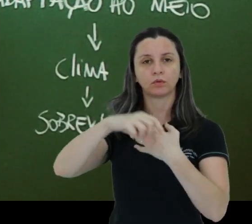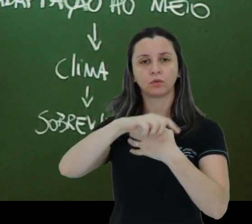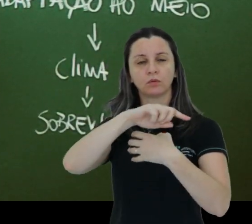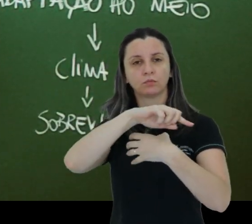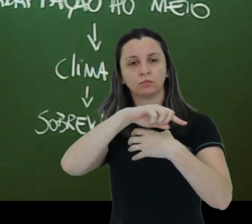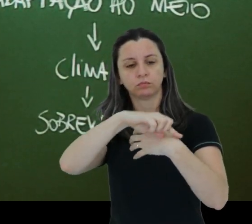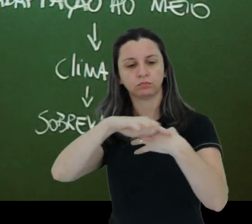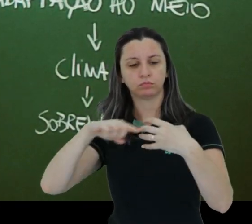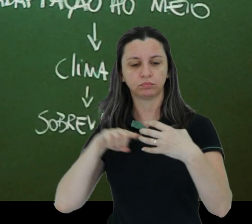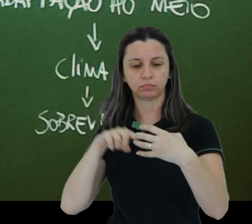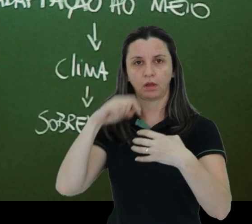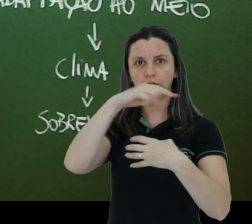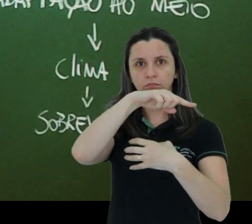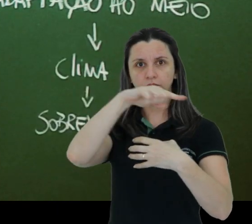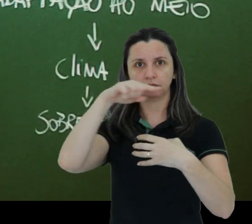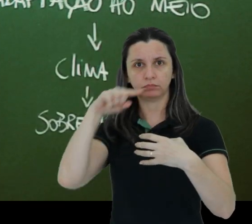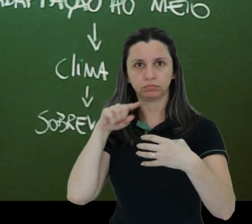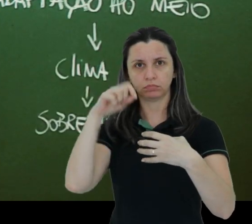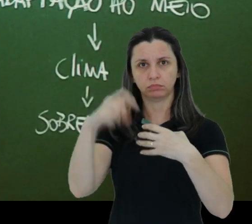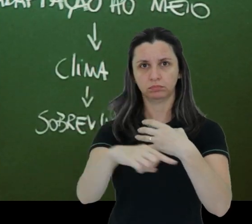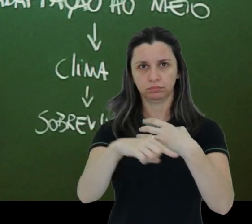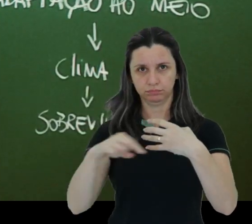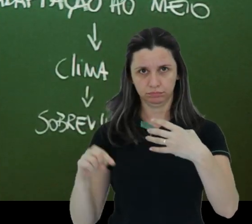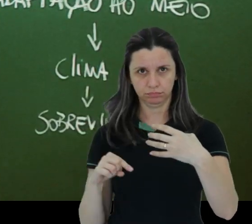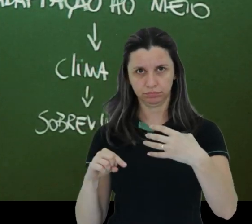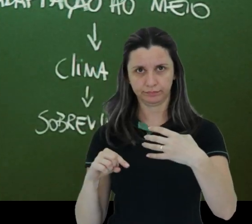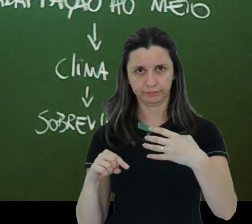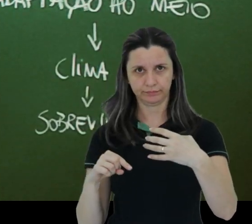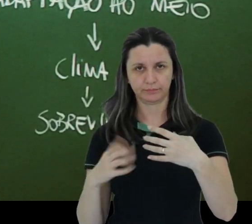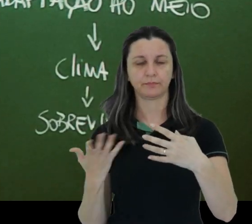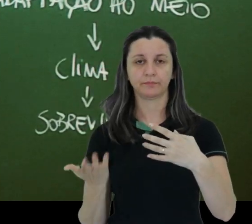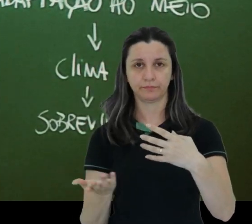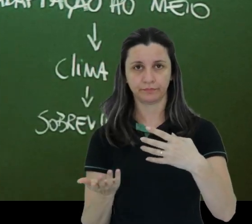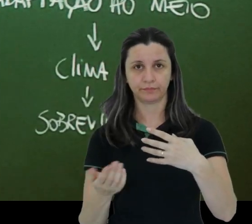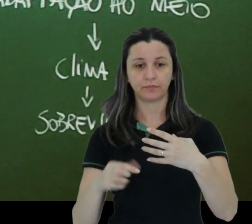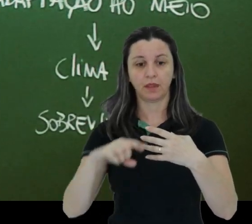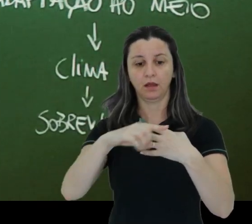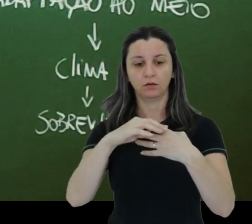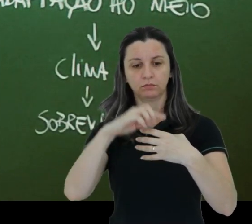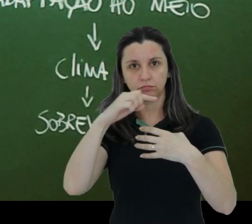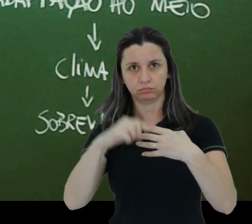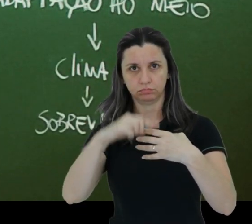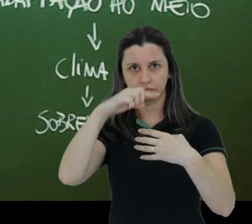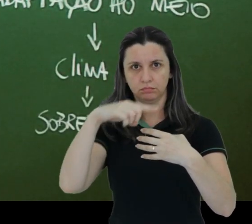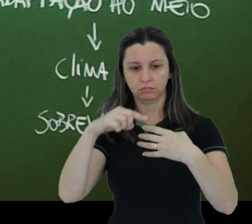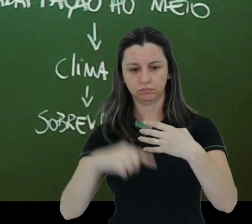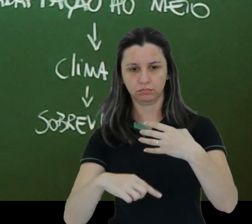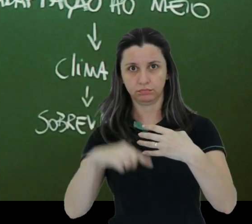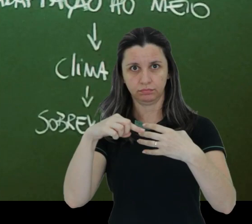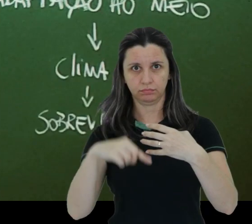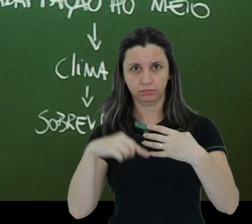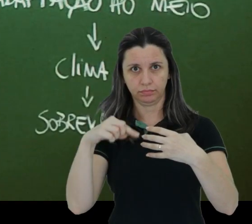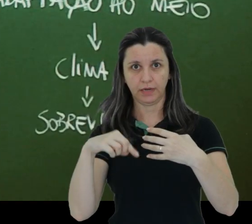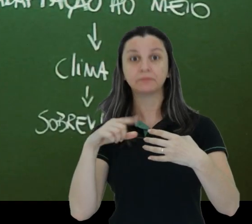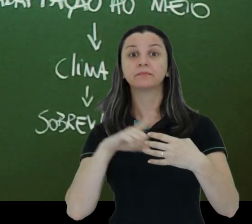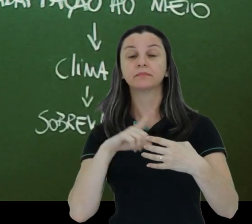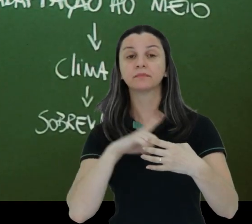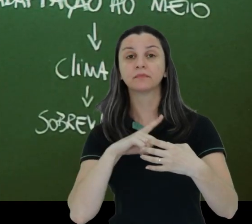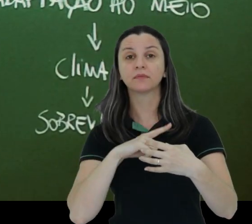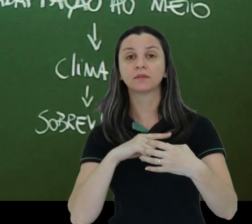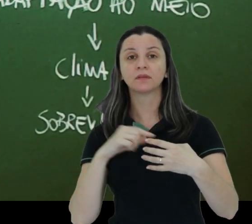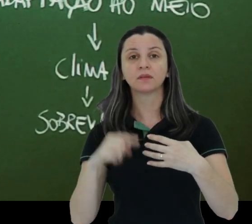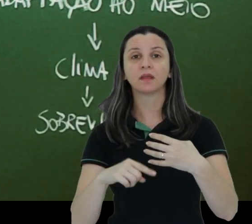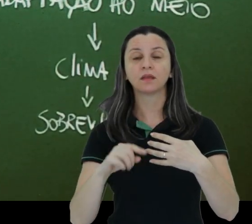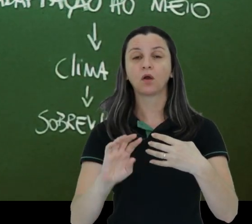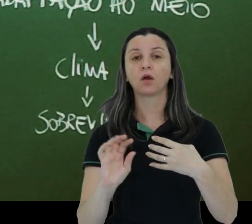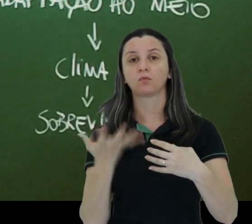Câncer, aqui nós temos o Trópico de Capricórnio e aqui a linha do Equador. Entre essas duas linhas extremas aqui, nós